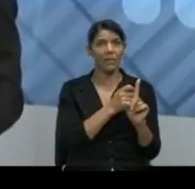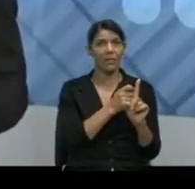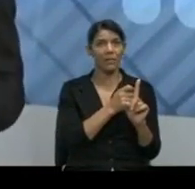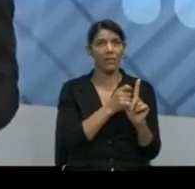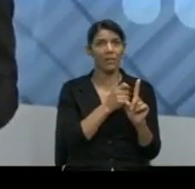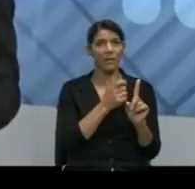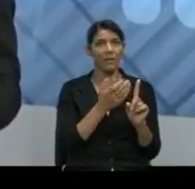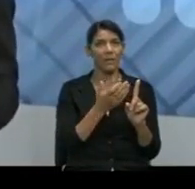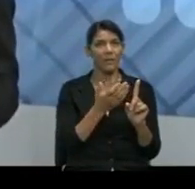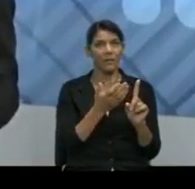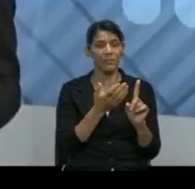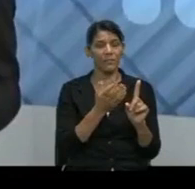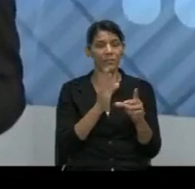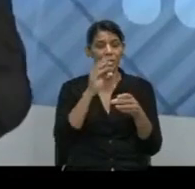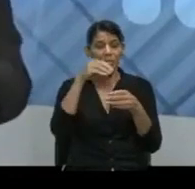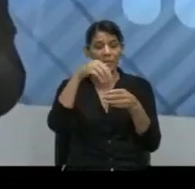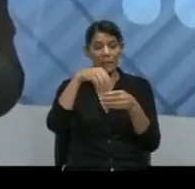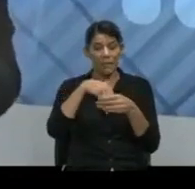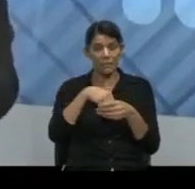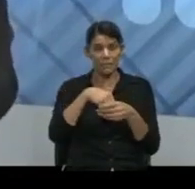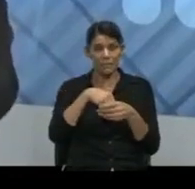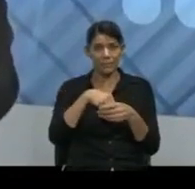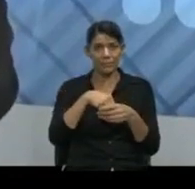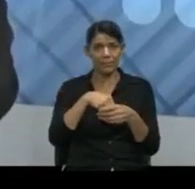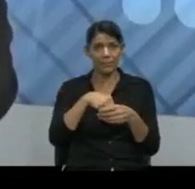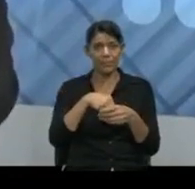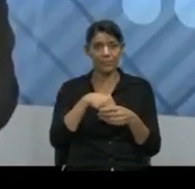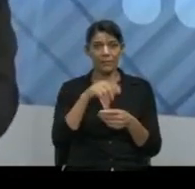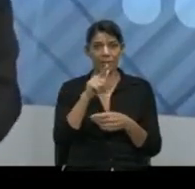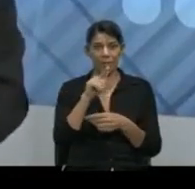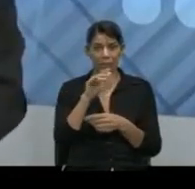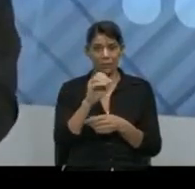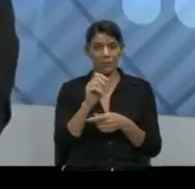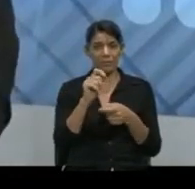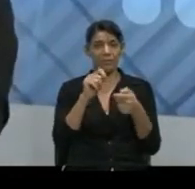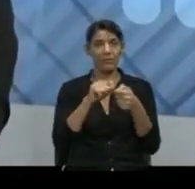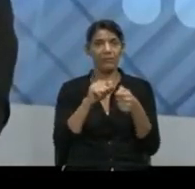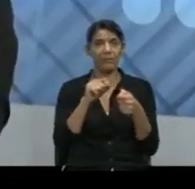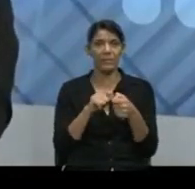vai locar dentro desse gabarito que você marcou a nossa